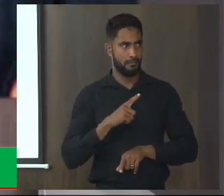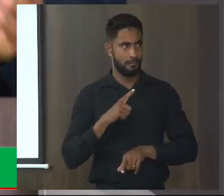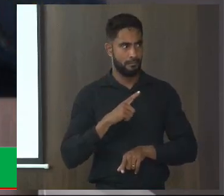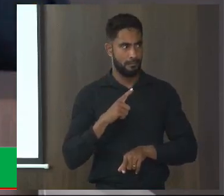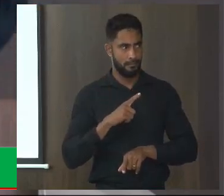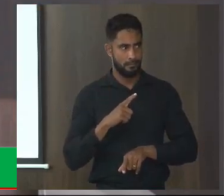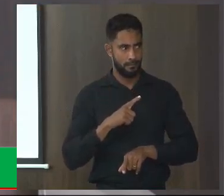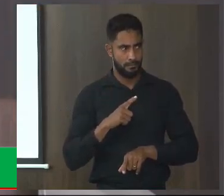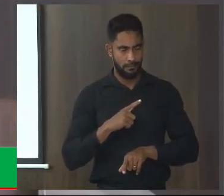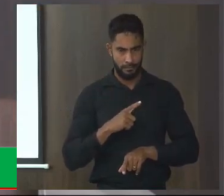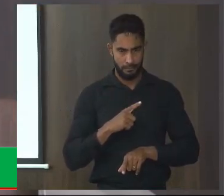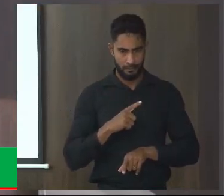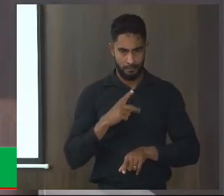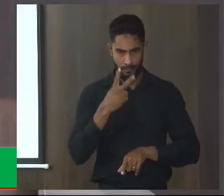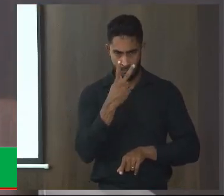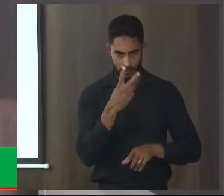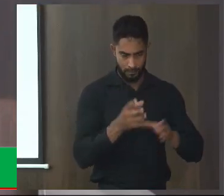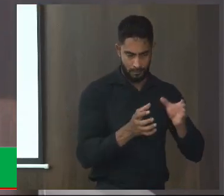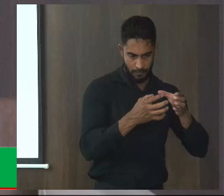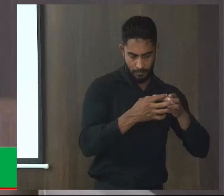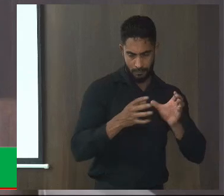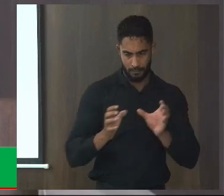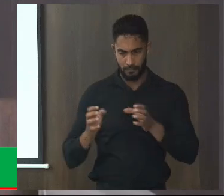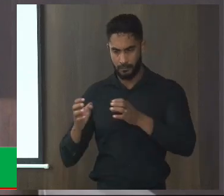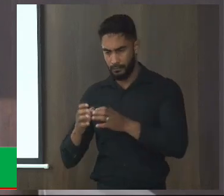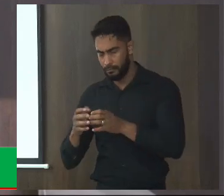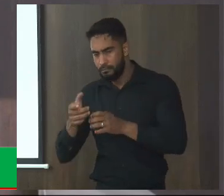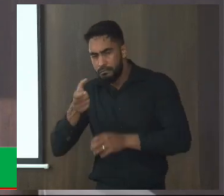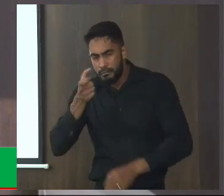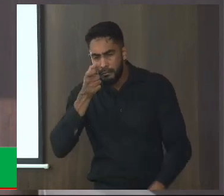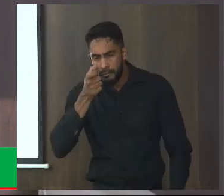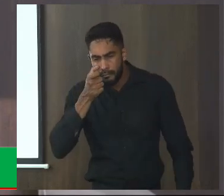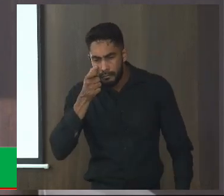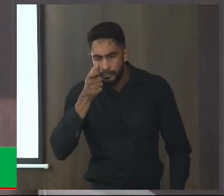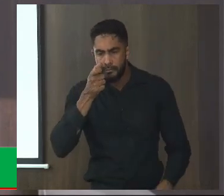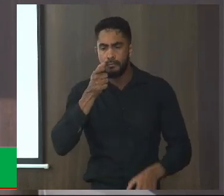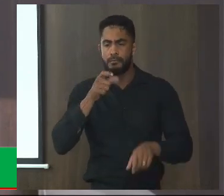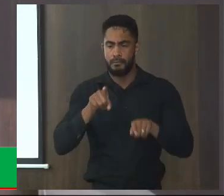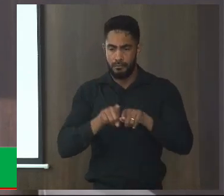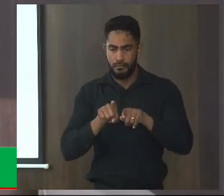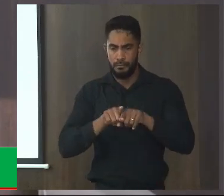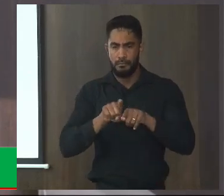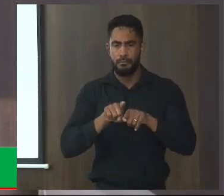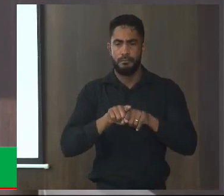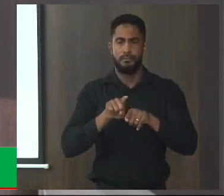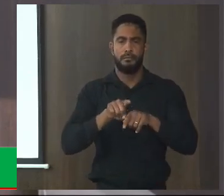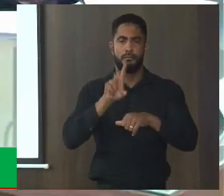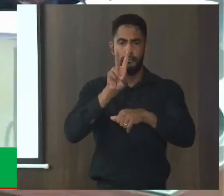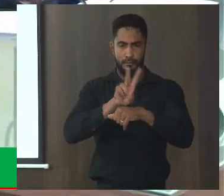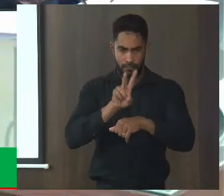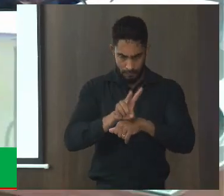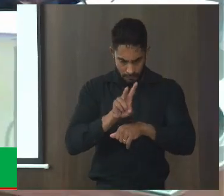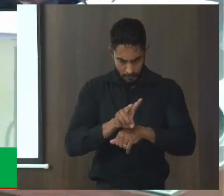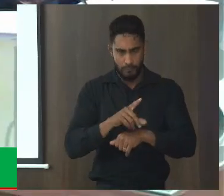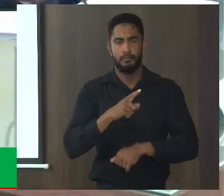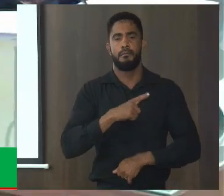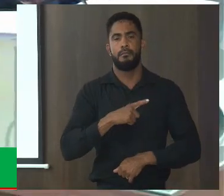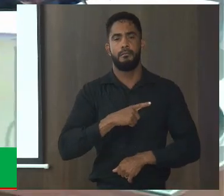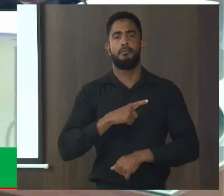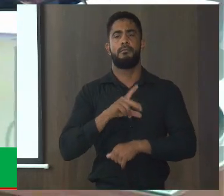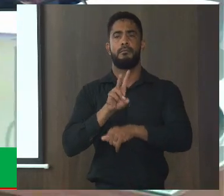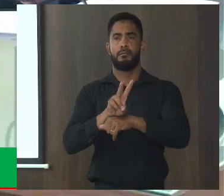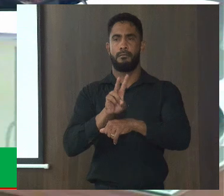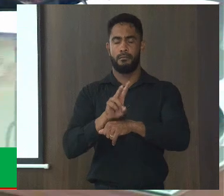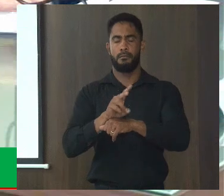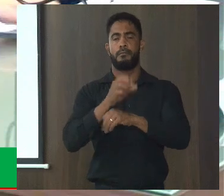têm esses dois órgãos que acompanham tudo e fiscalizam. Eles têm que apresentar relatório e tem um fiscal lá do